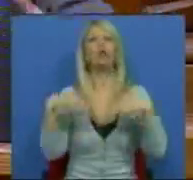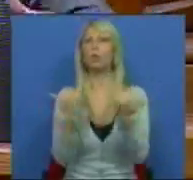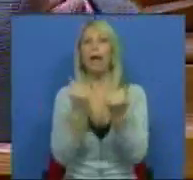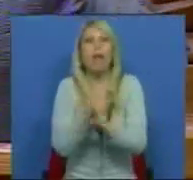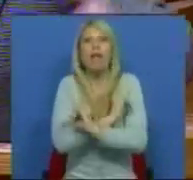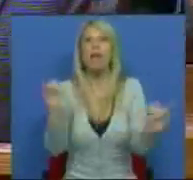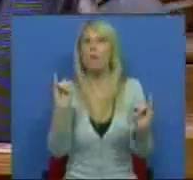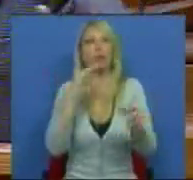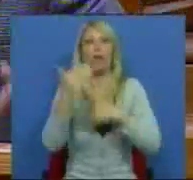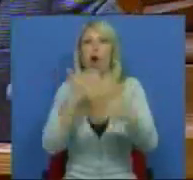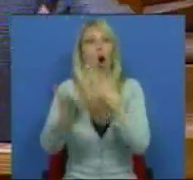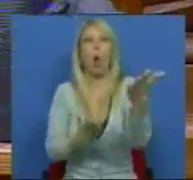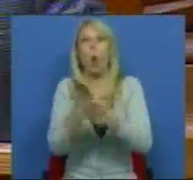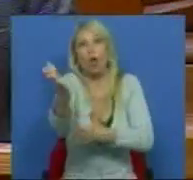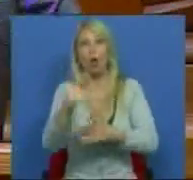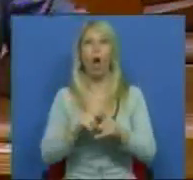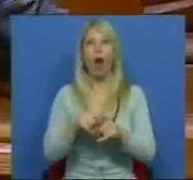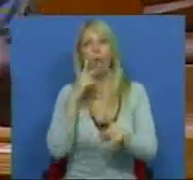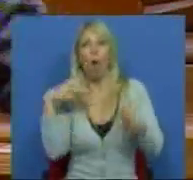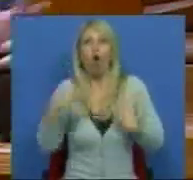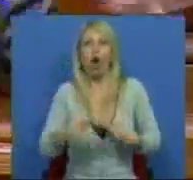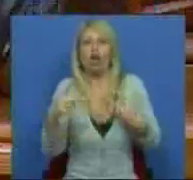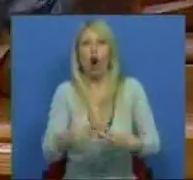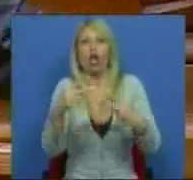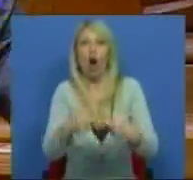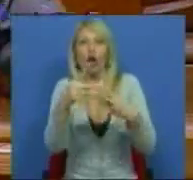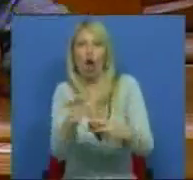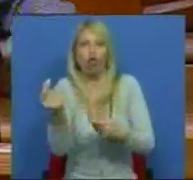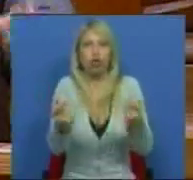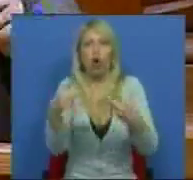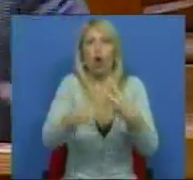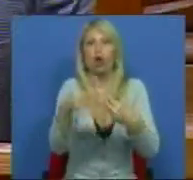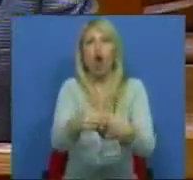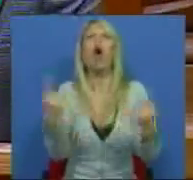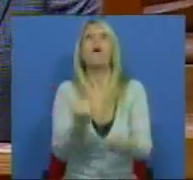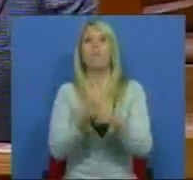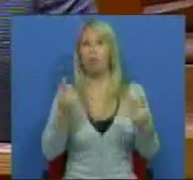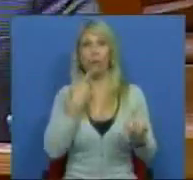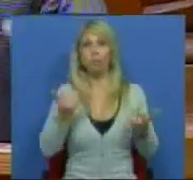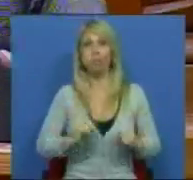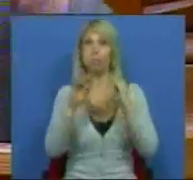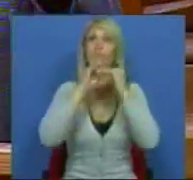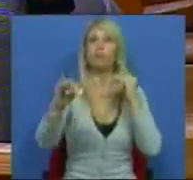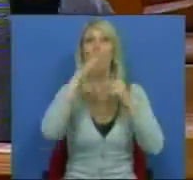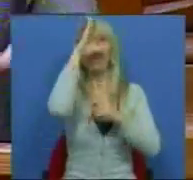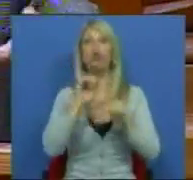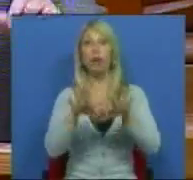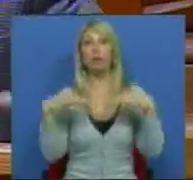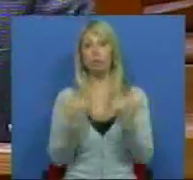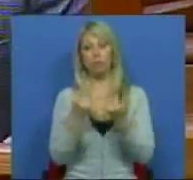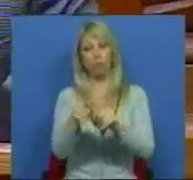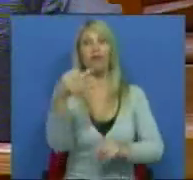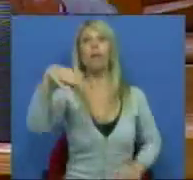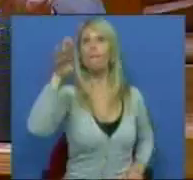ele, peça a peça, fatia a fatia, vai sendo cortado, porque não pode ser sustentado o Estado Social. E é o